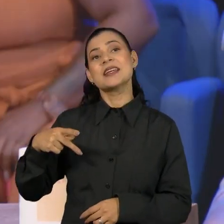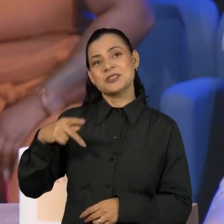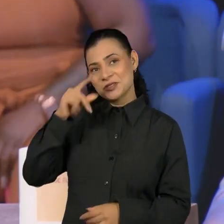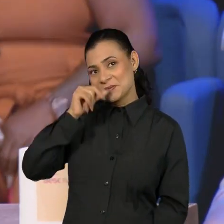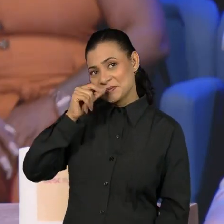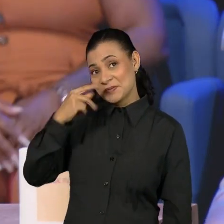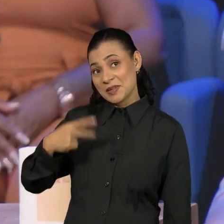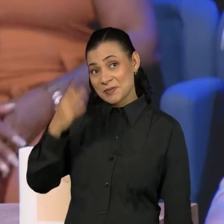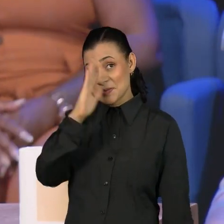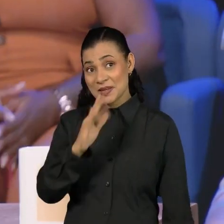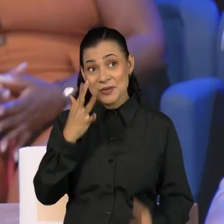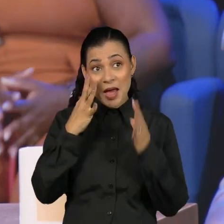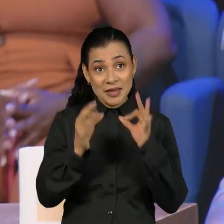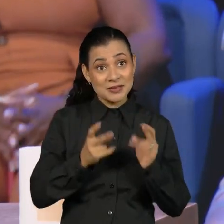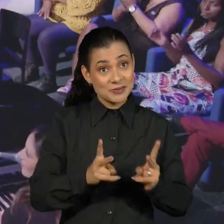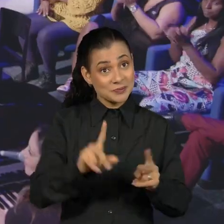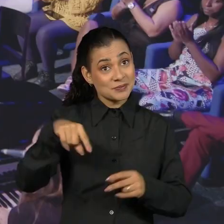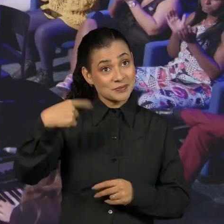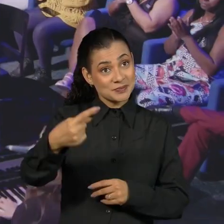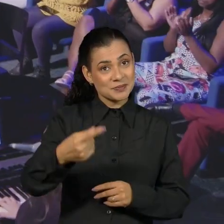Alckmin. Fiquem ligados que a gente já volta.